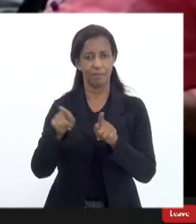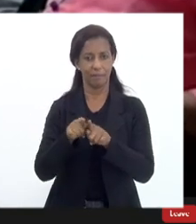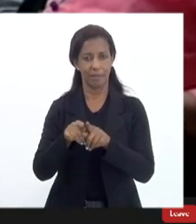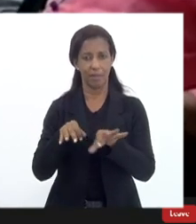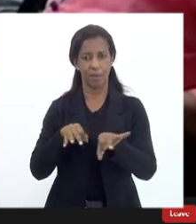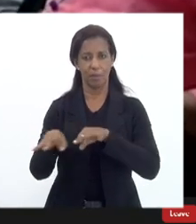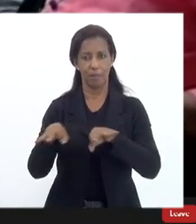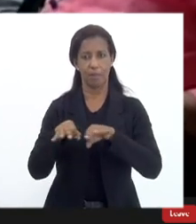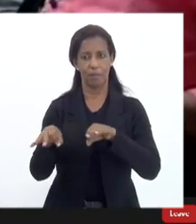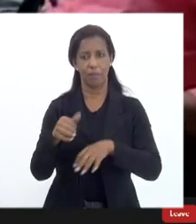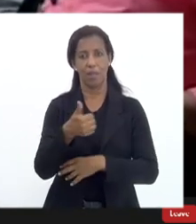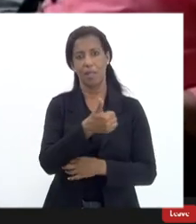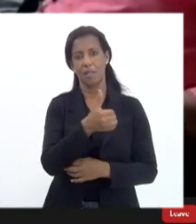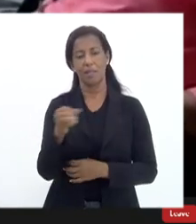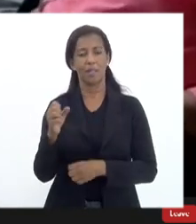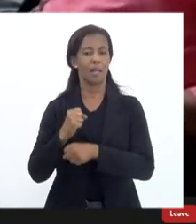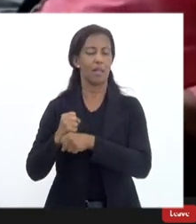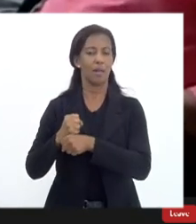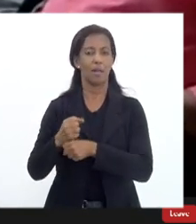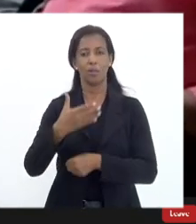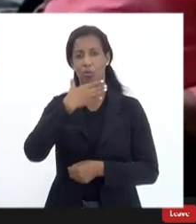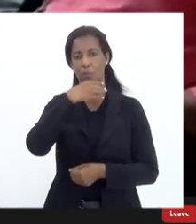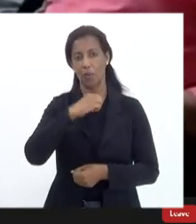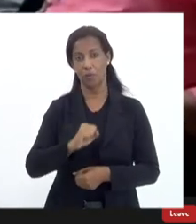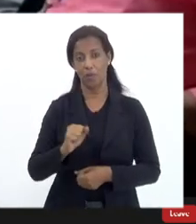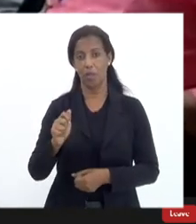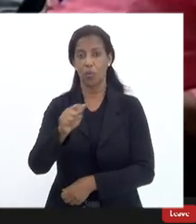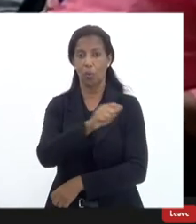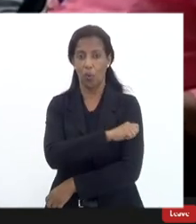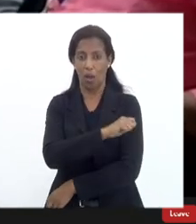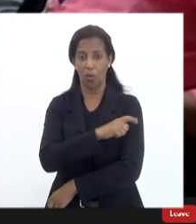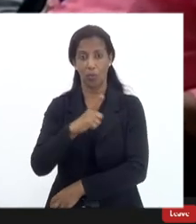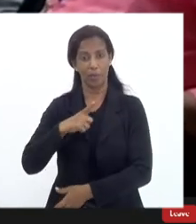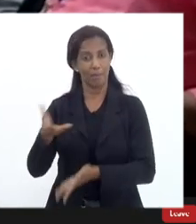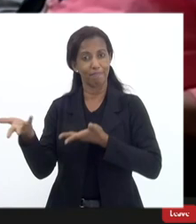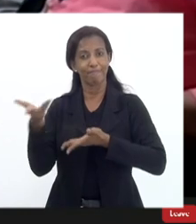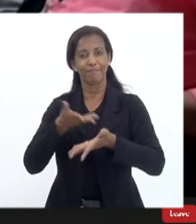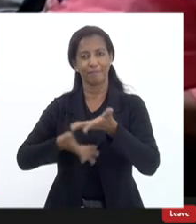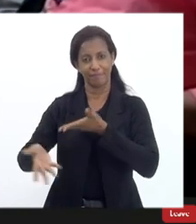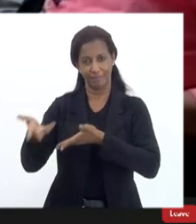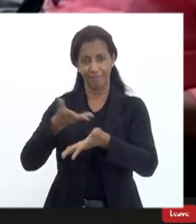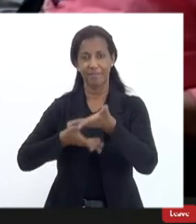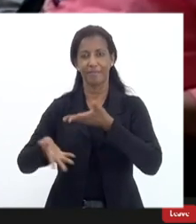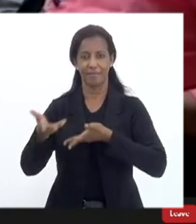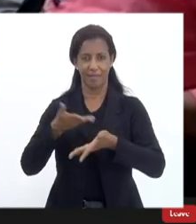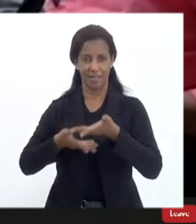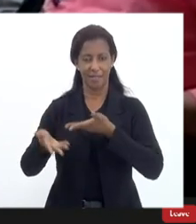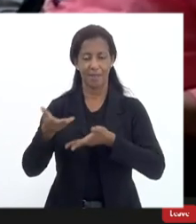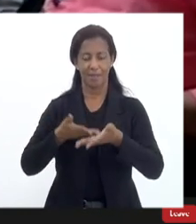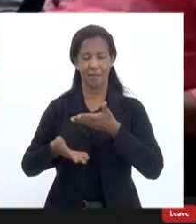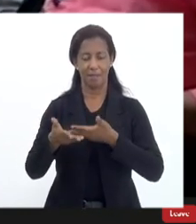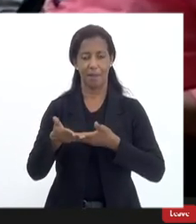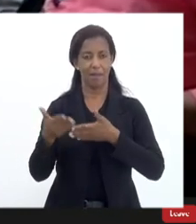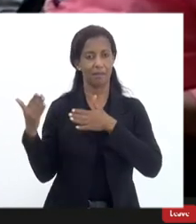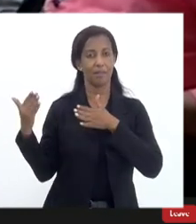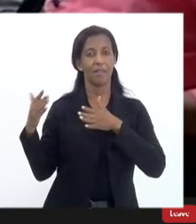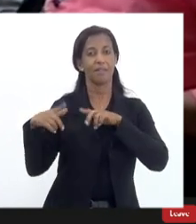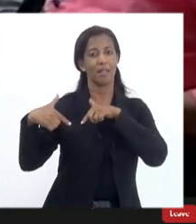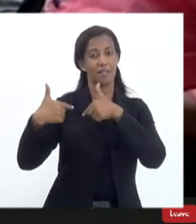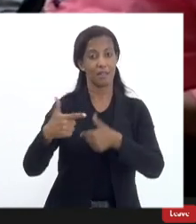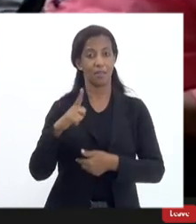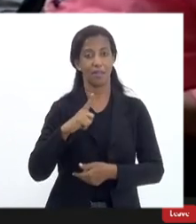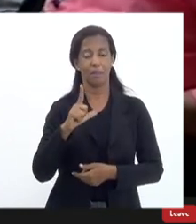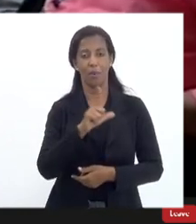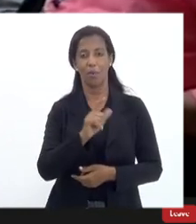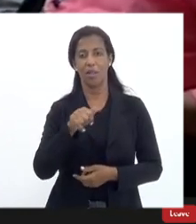o Centenário de Paulo Freire. Os alunos têm participado ativamente da ação. Nós criamos um link em que